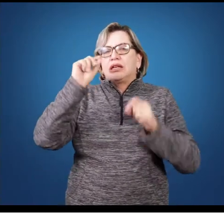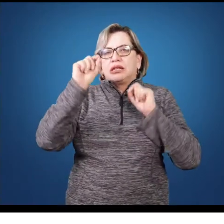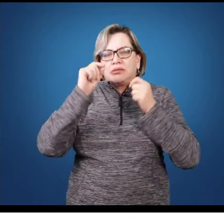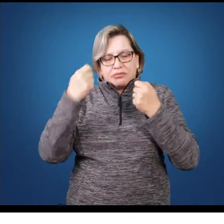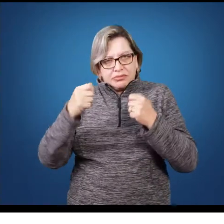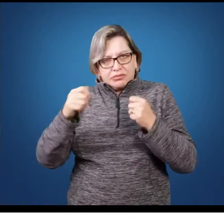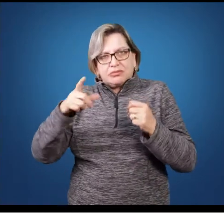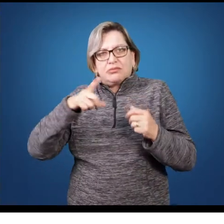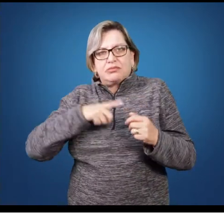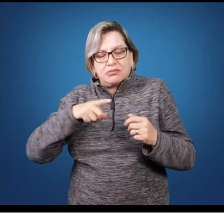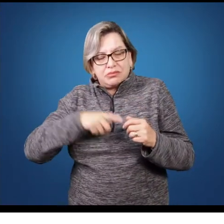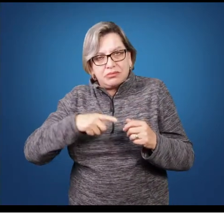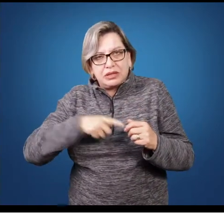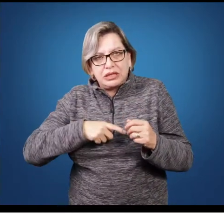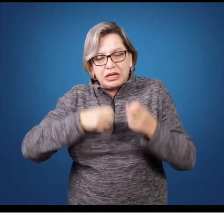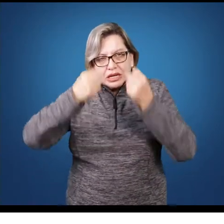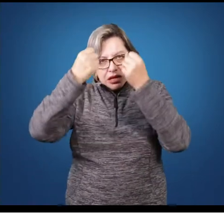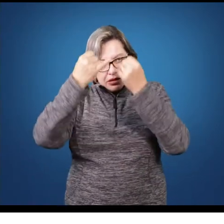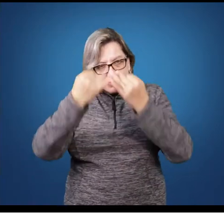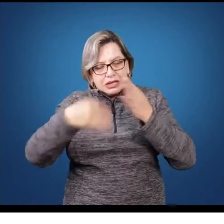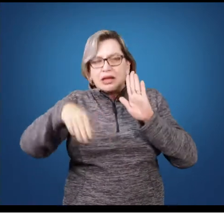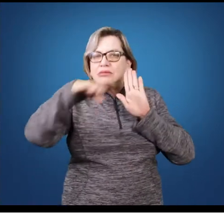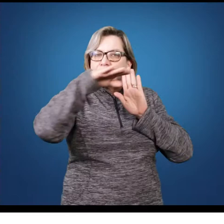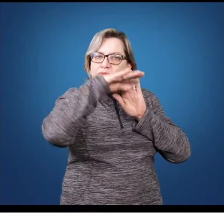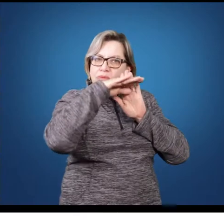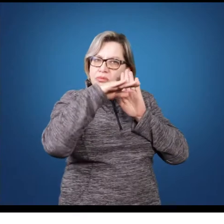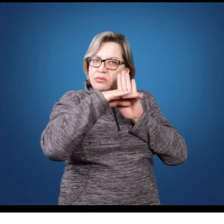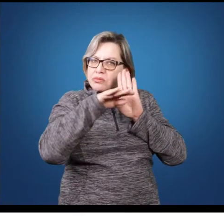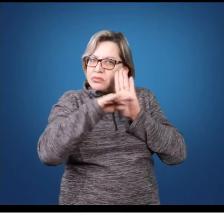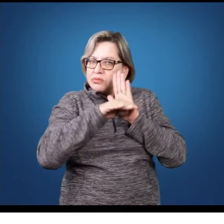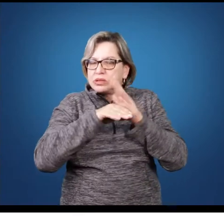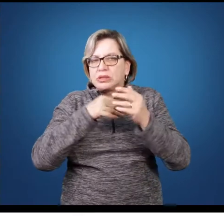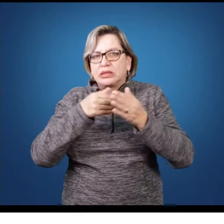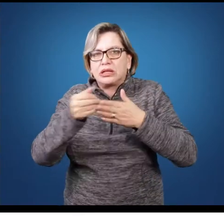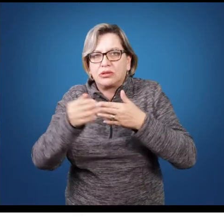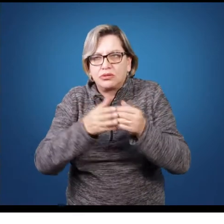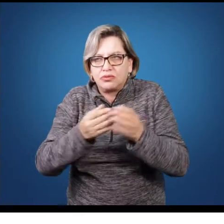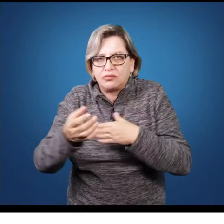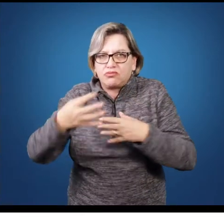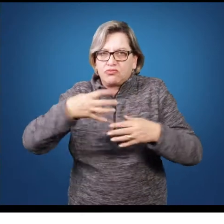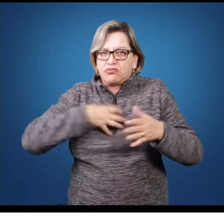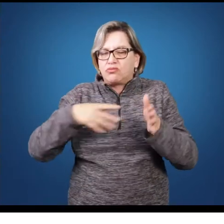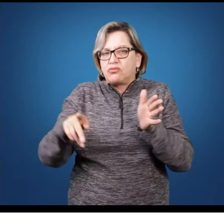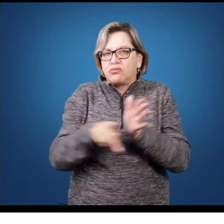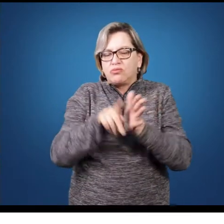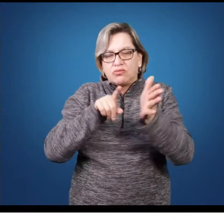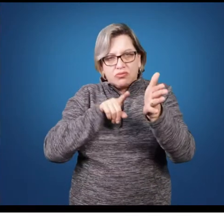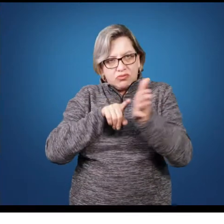estejam presentes, que estejam descritos no projeto, independente do tipo de pesquisa.